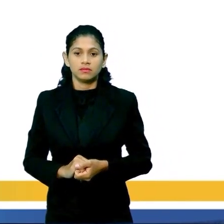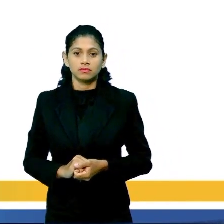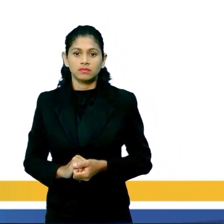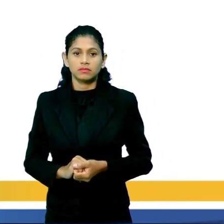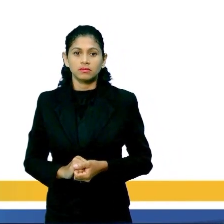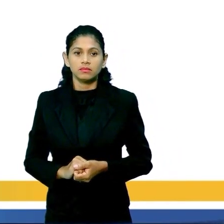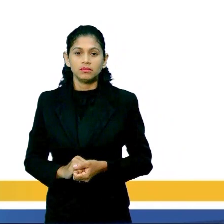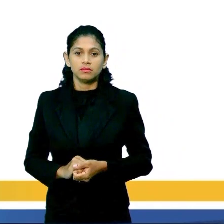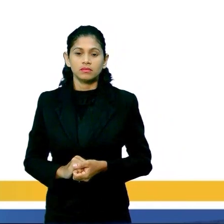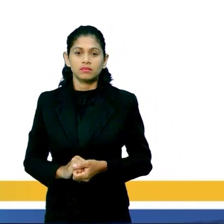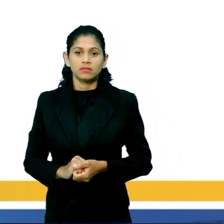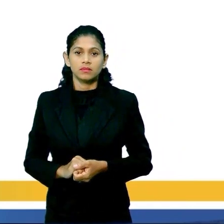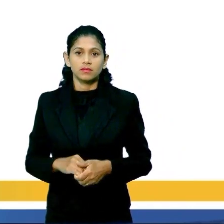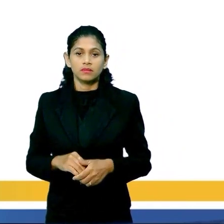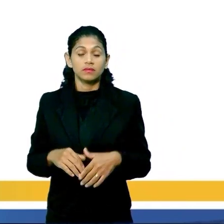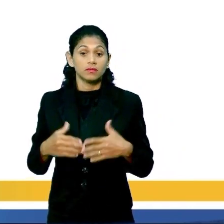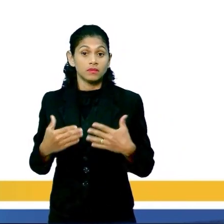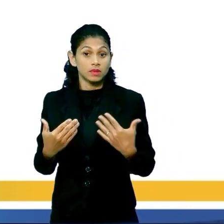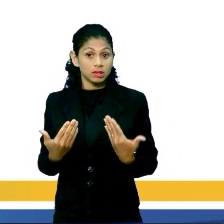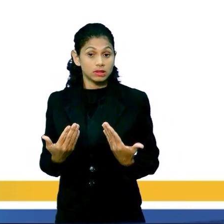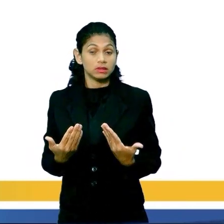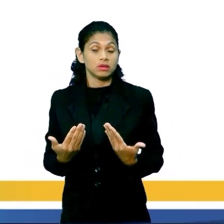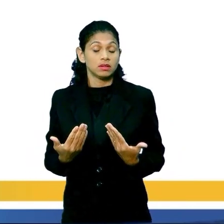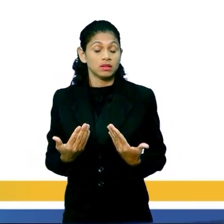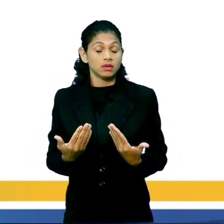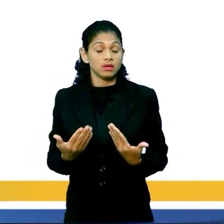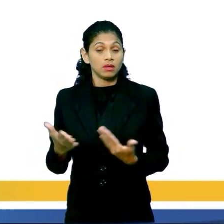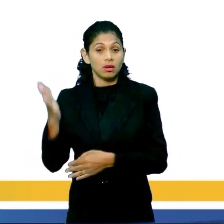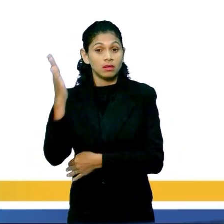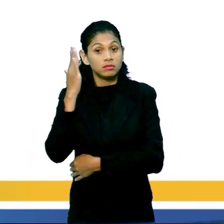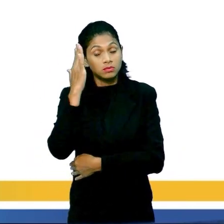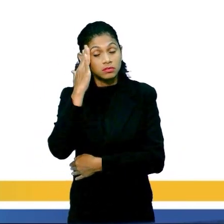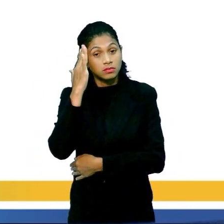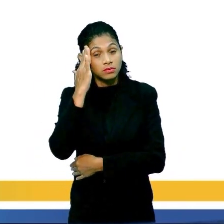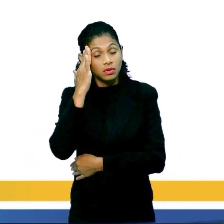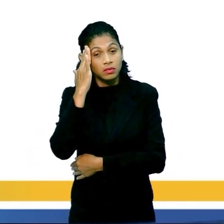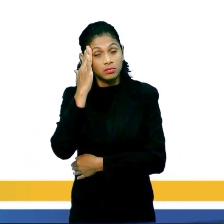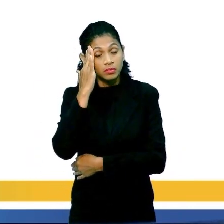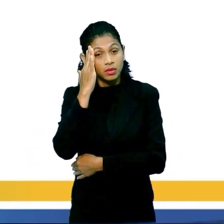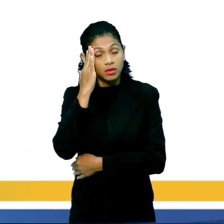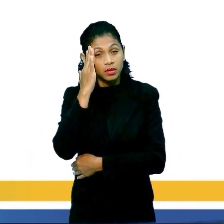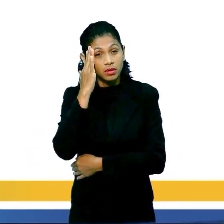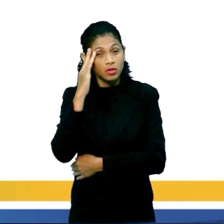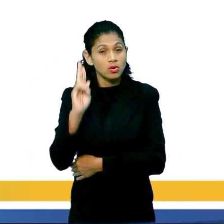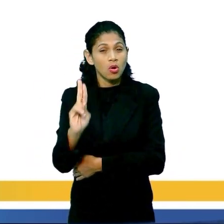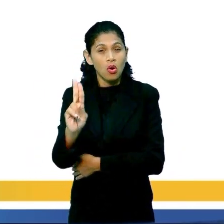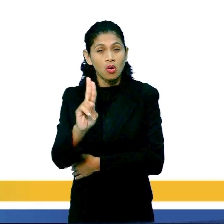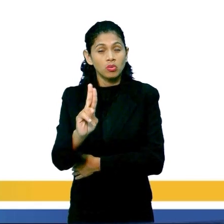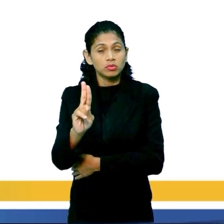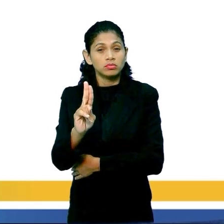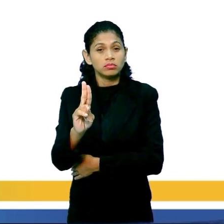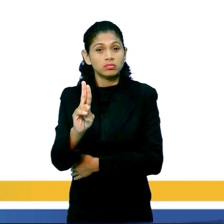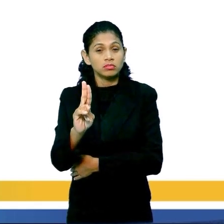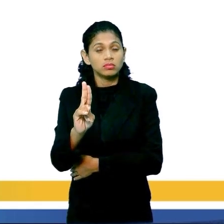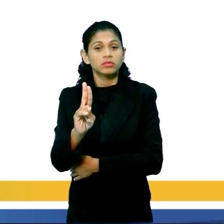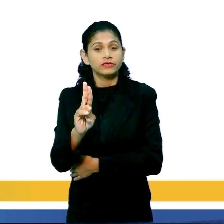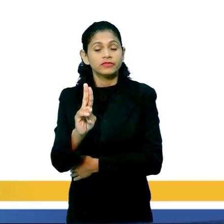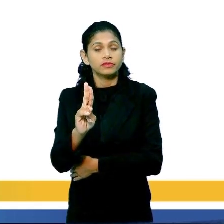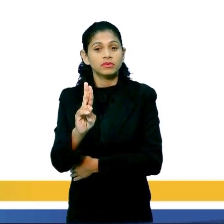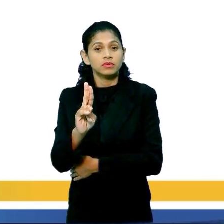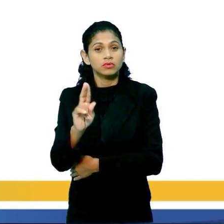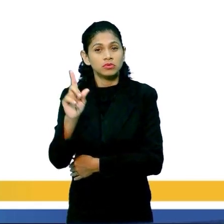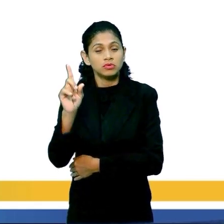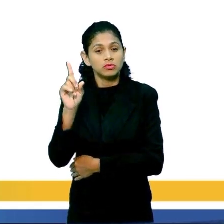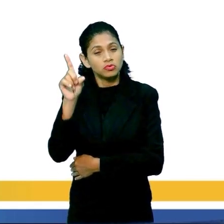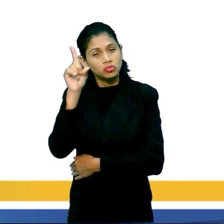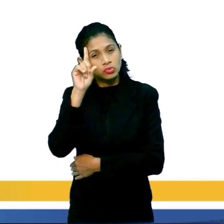lá então vamos lá soube que investia 20 minutos diariamente na rede social não né galera não foi porque ele soube que investia